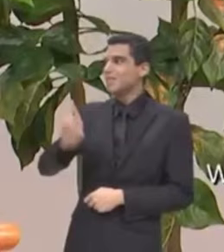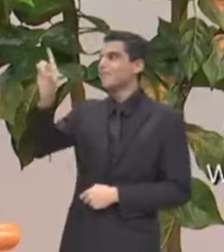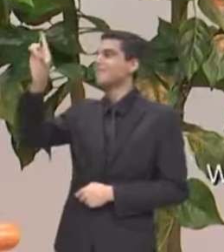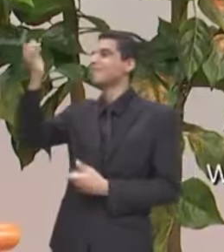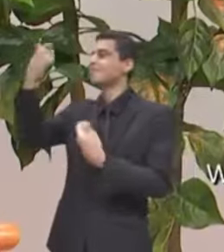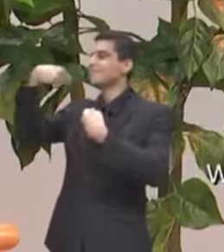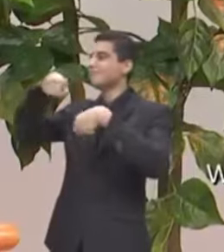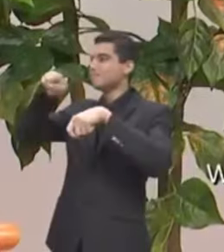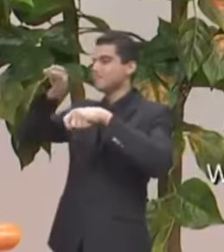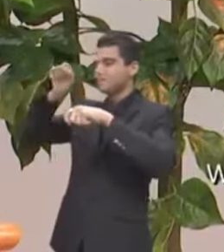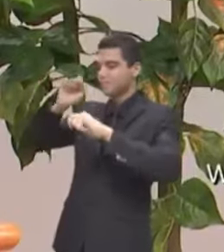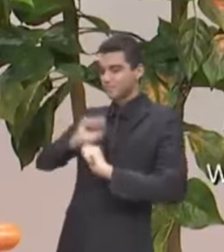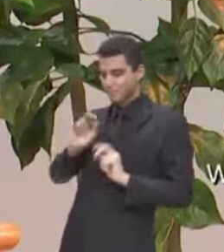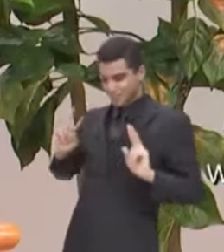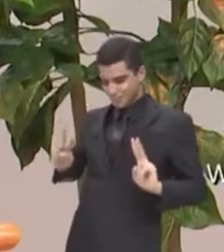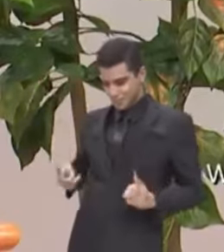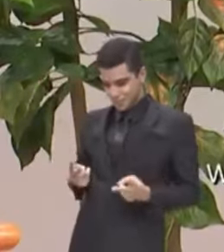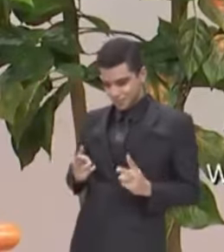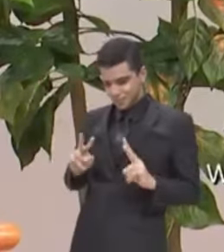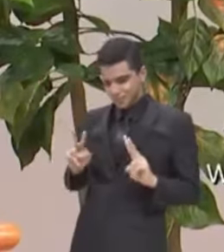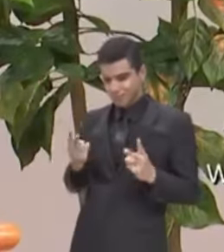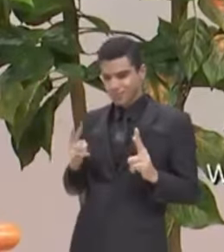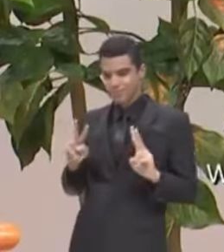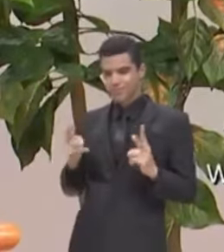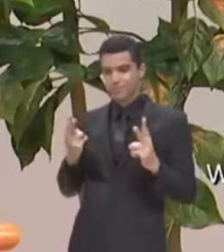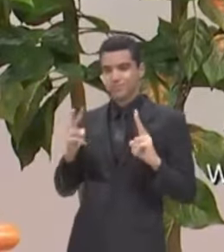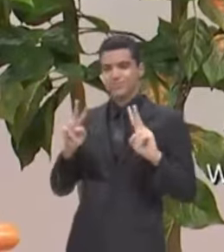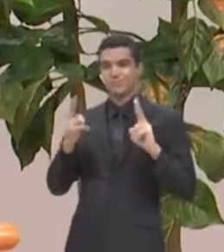te aprova. E estou te dando